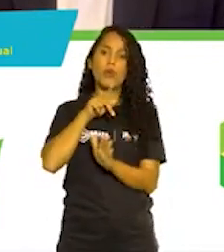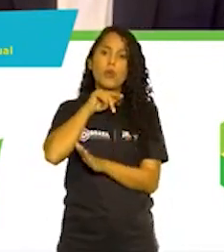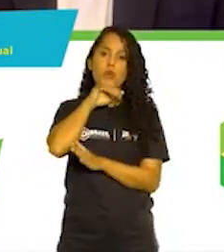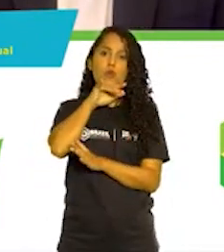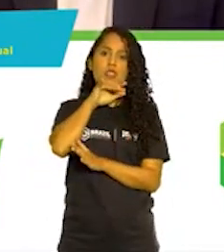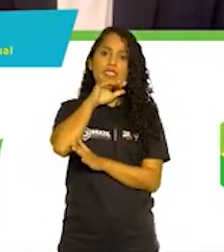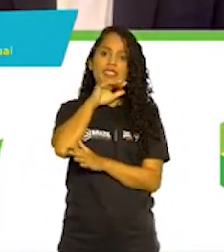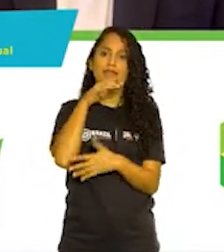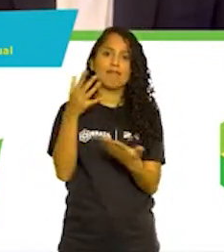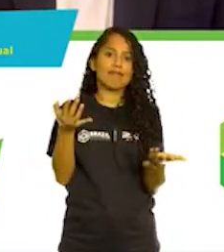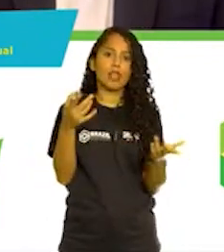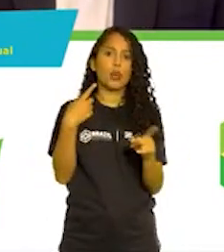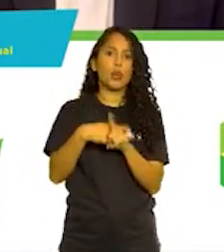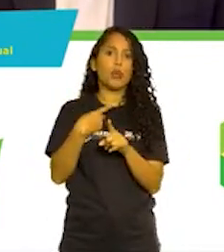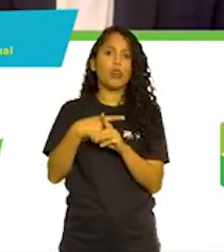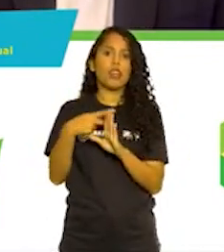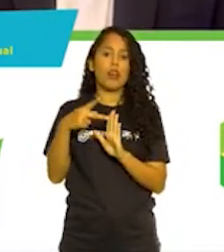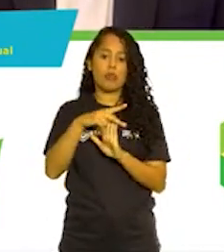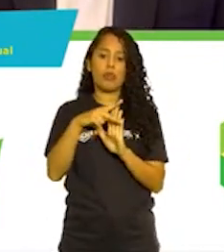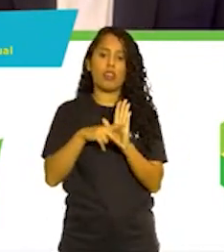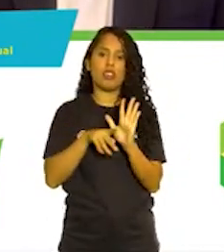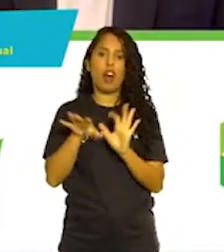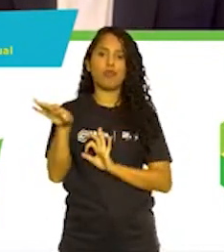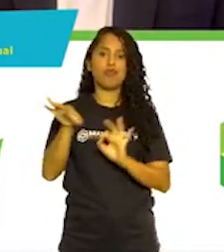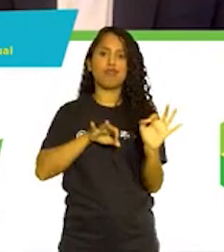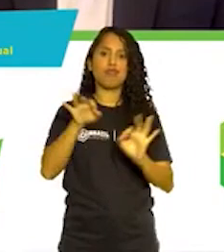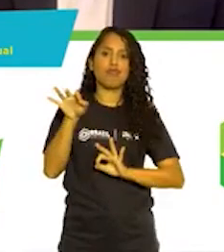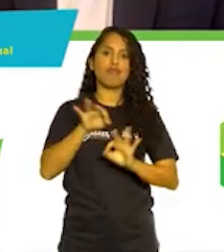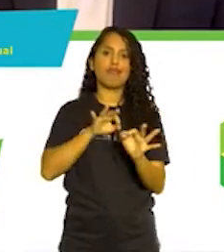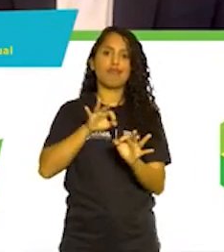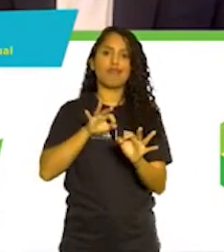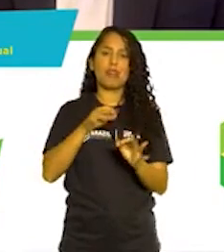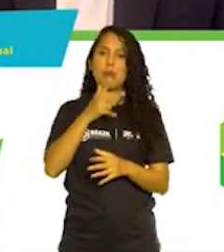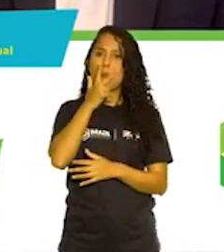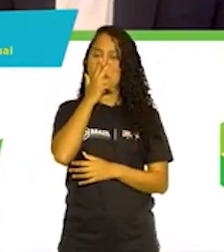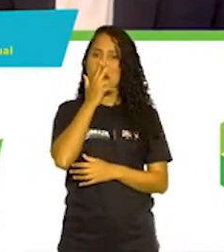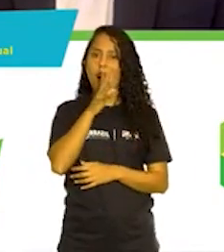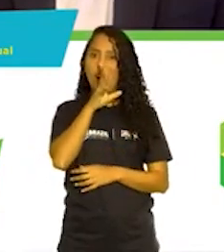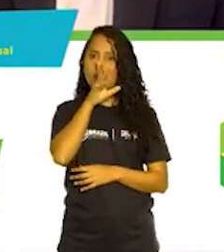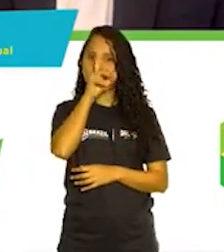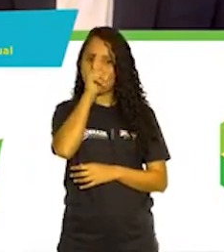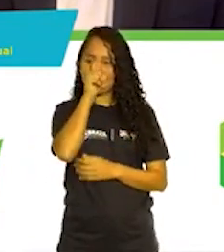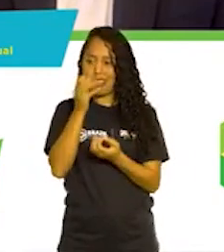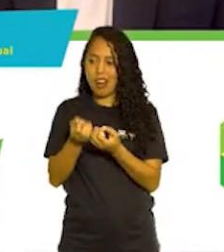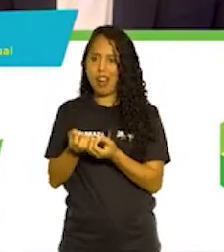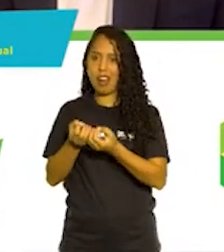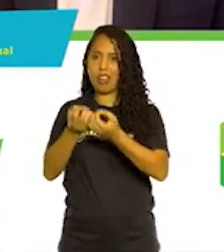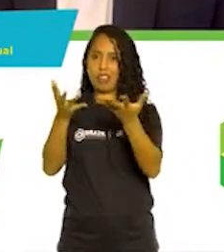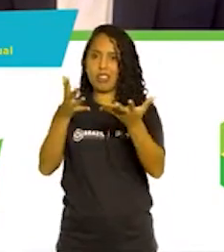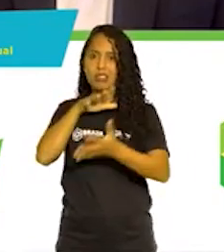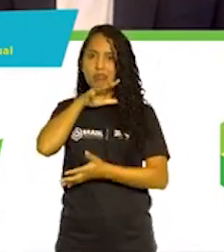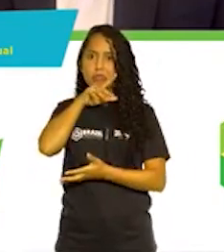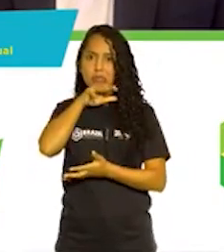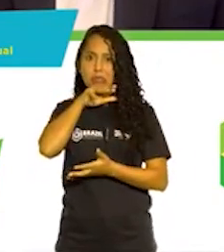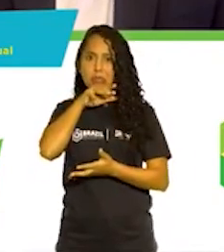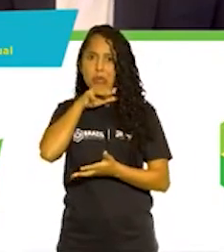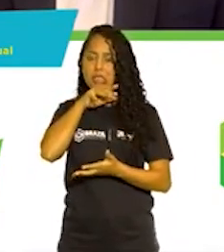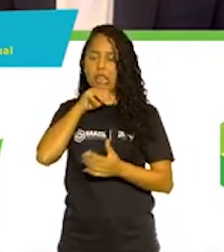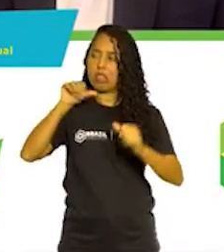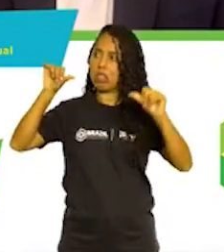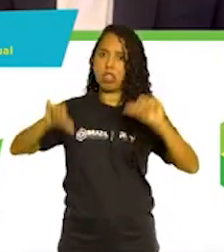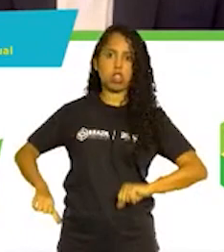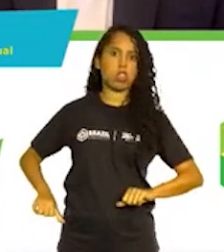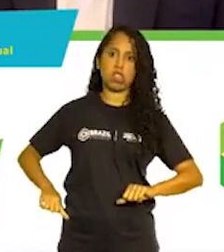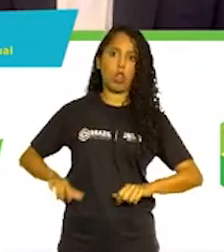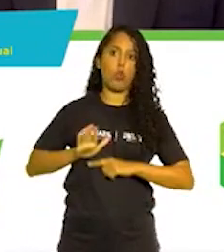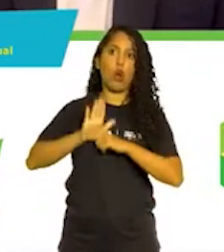mal desenhado, ele foi mal aplicado, ele foi mal distribuído, ele foi péssimo, e ainda por cima